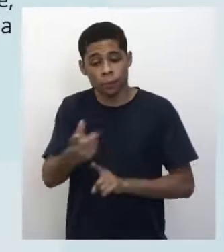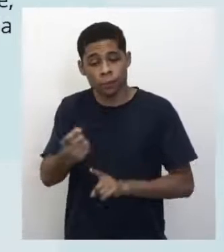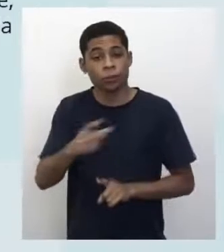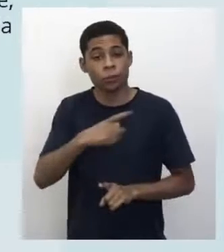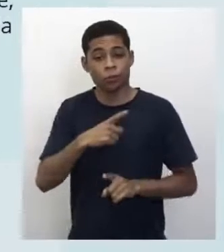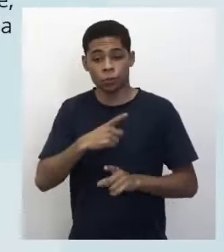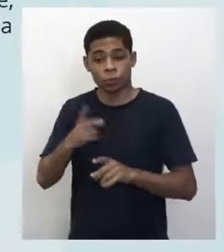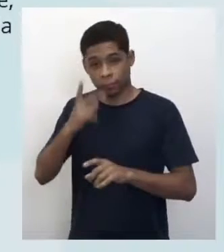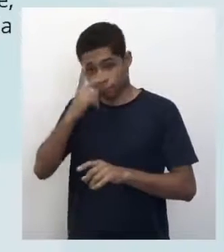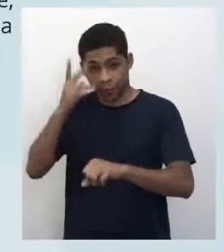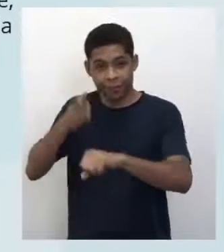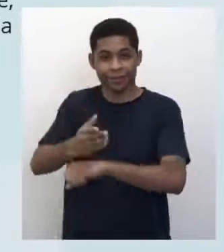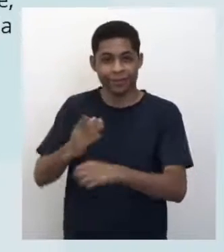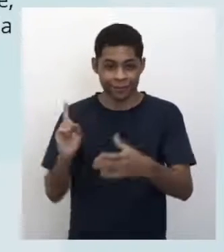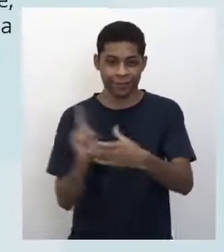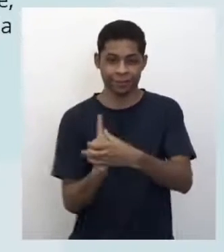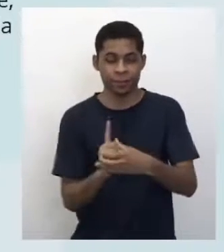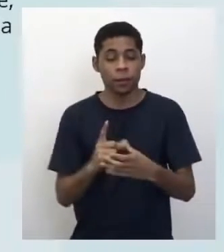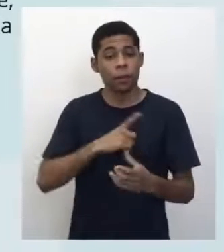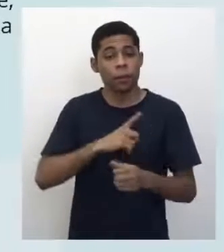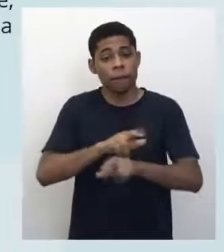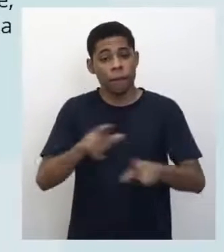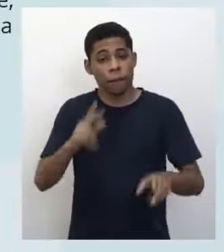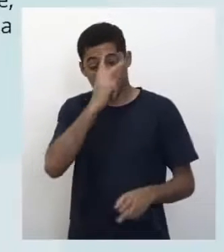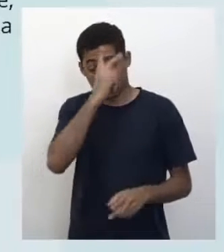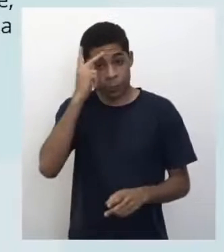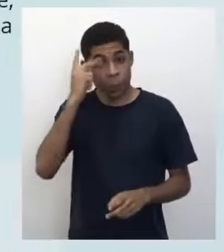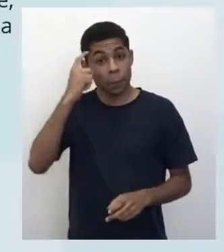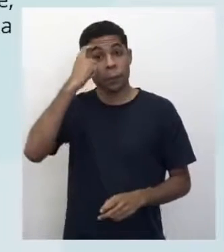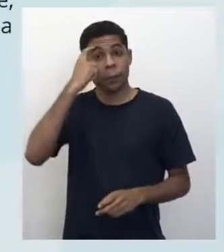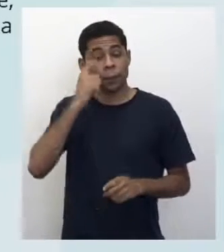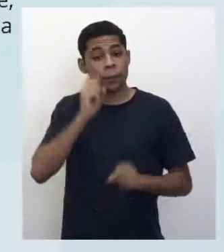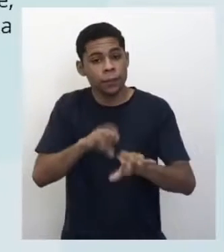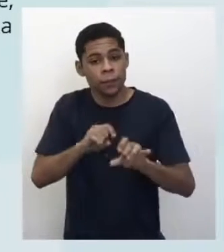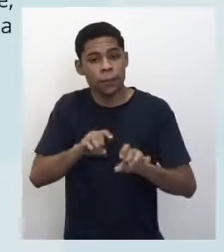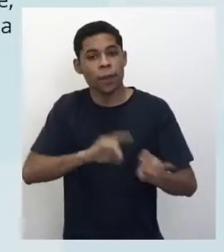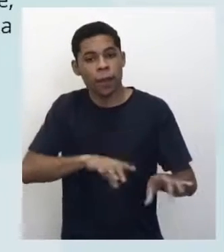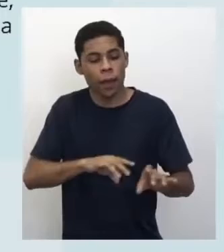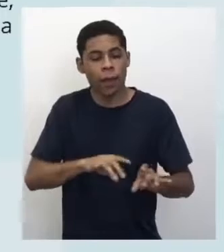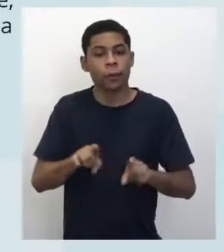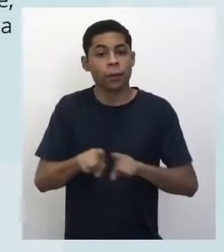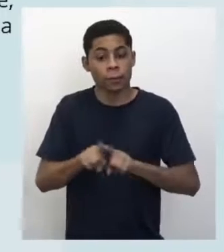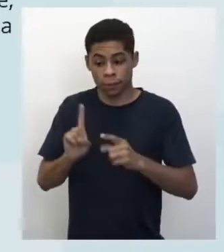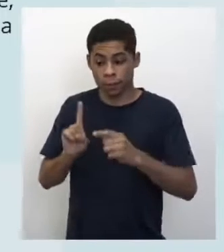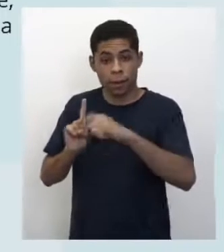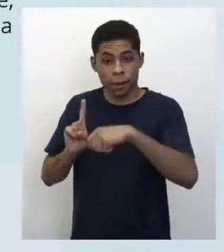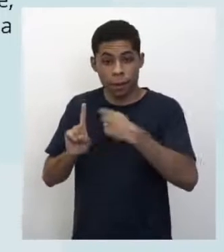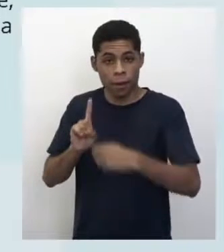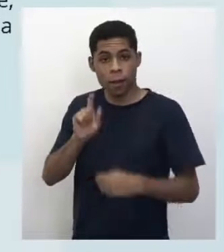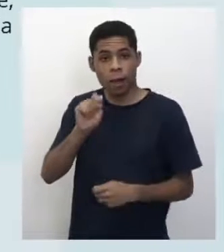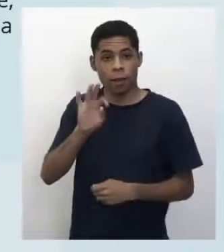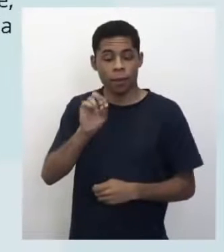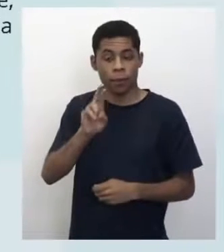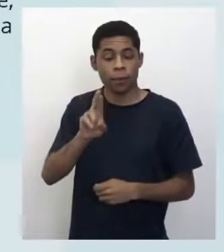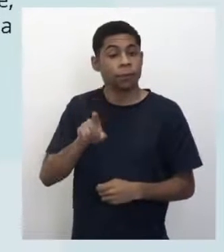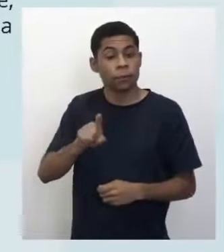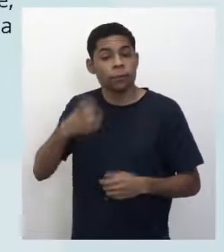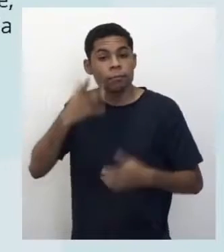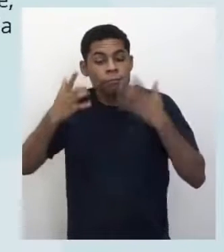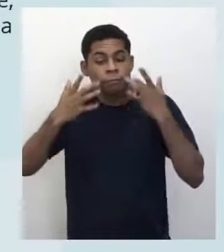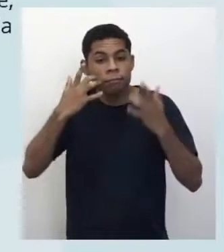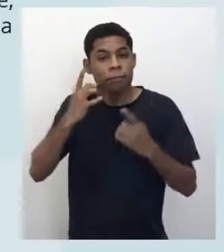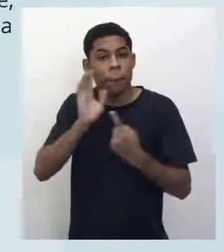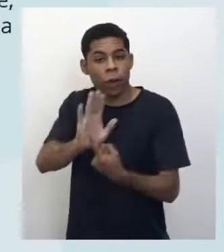envolvidos, nos quais todos os agentes do processo, do sinotécnico ao ator, são responsáveis pela criação e execução das